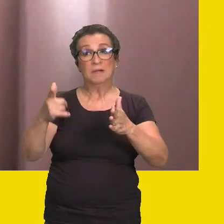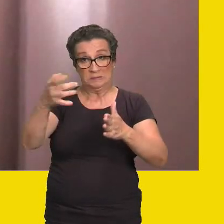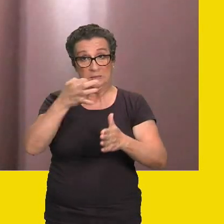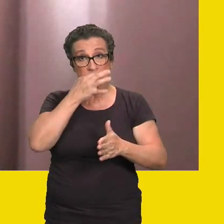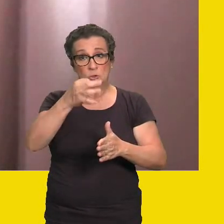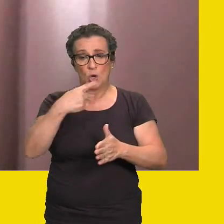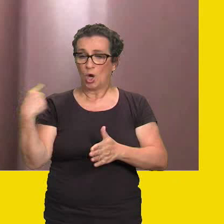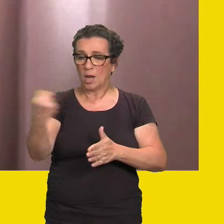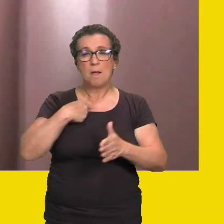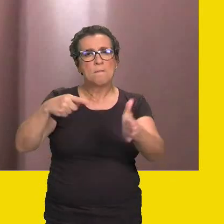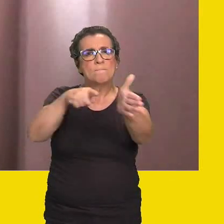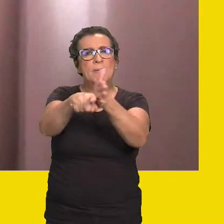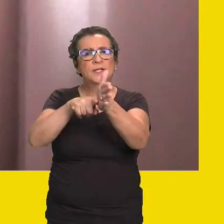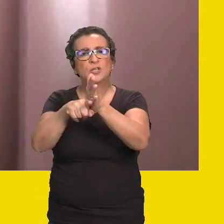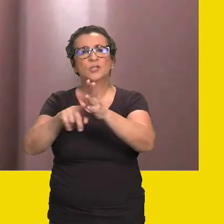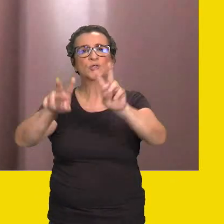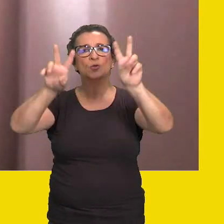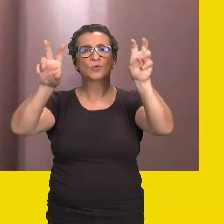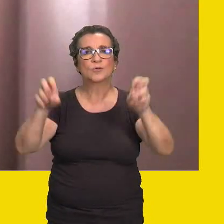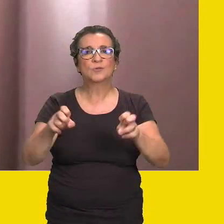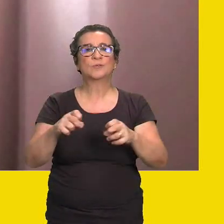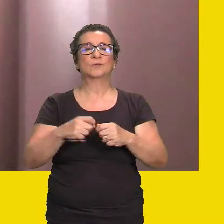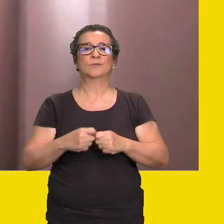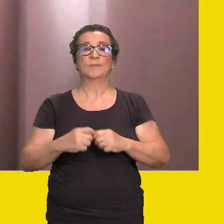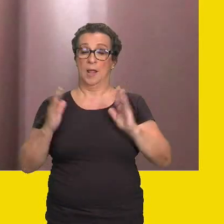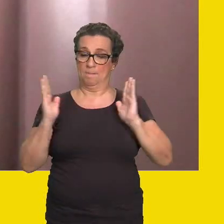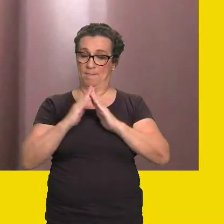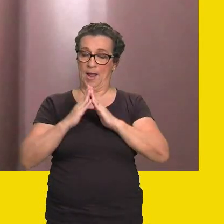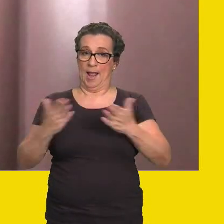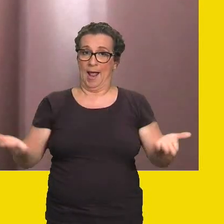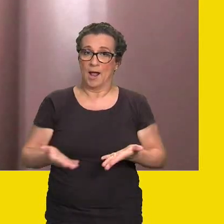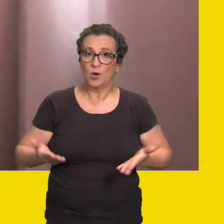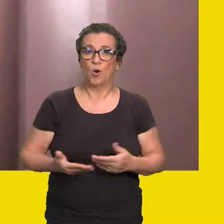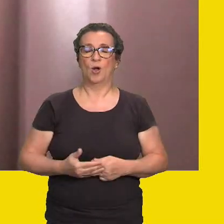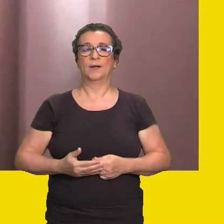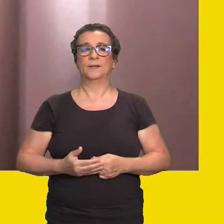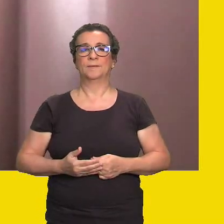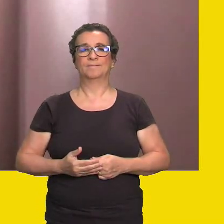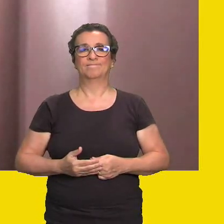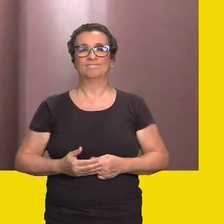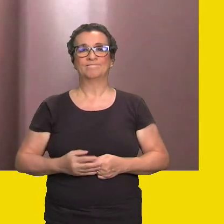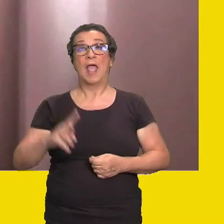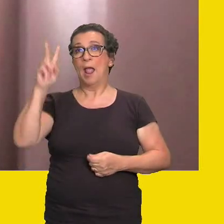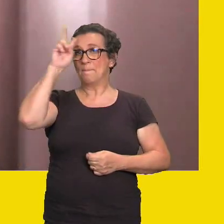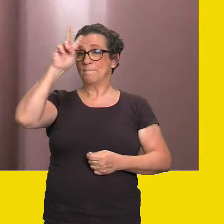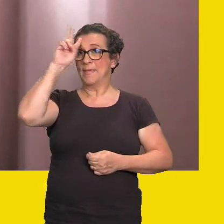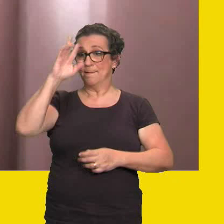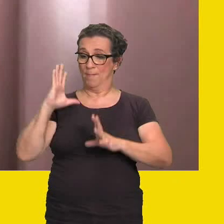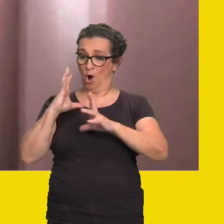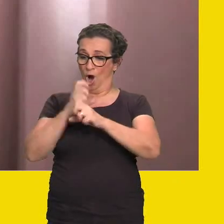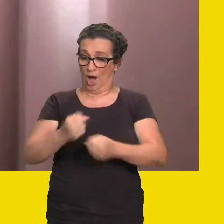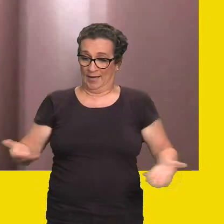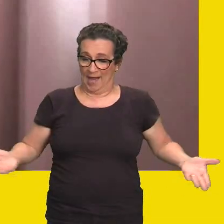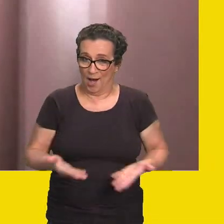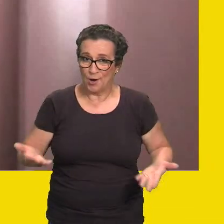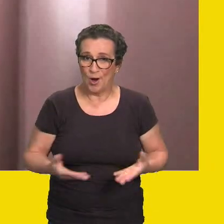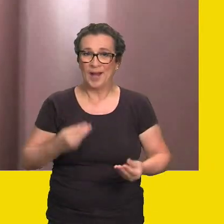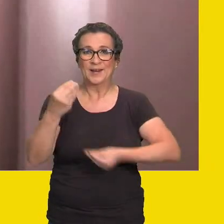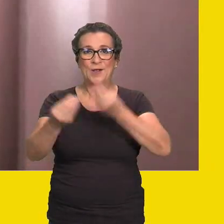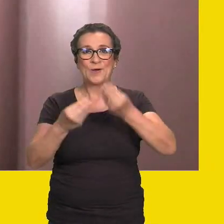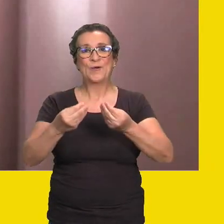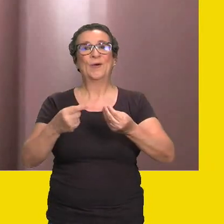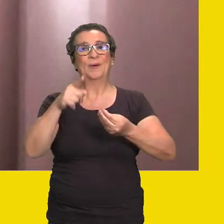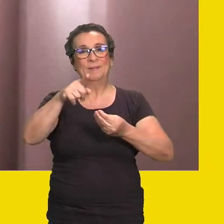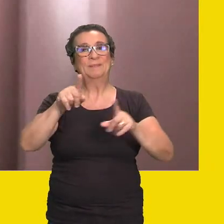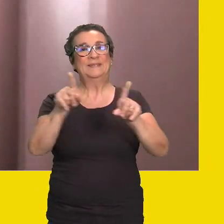gente pesquisasse sobre esse local de moradia atual. Começamos a trabalhar memórias do meu local atual, fomos várias vezes ao laboratório,